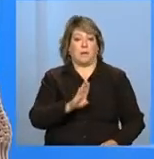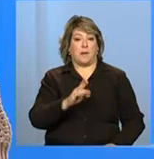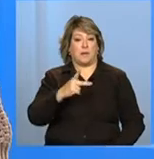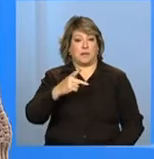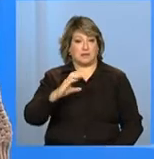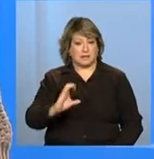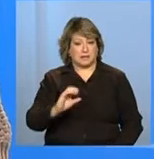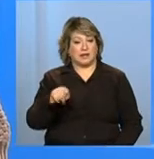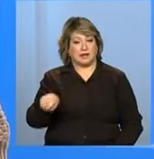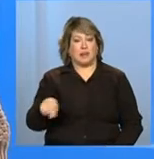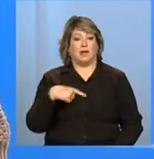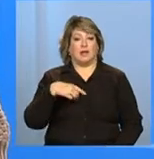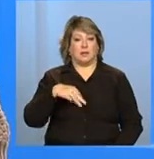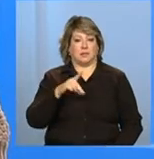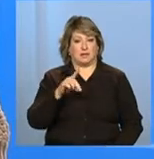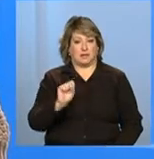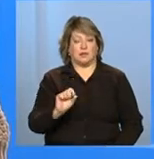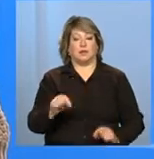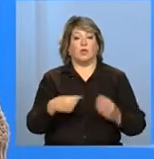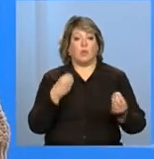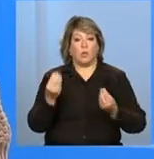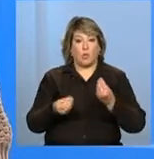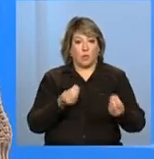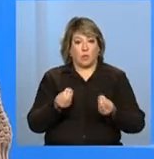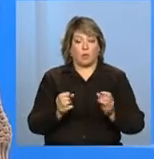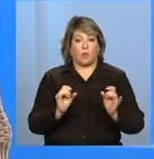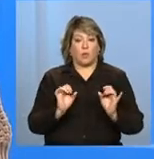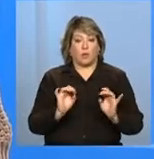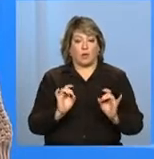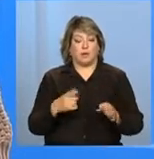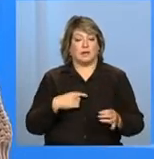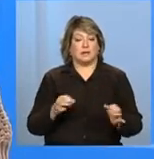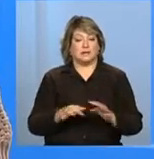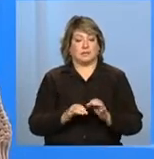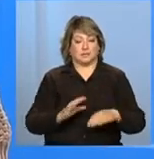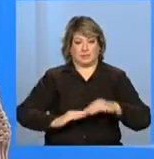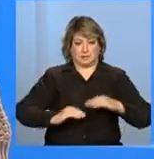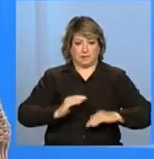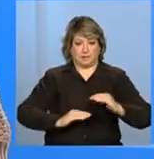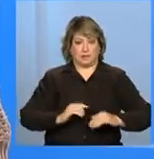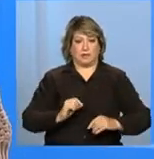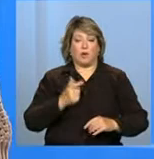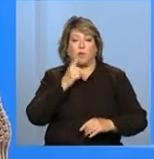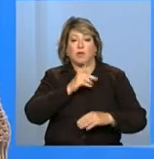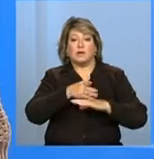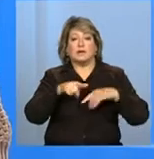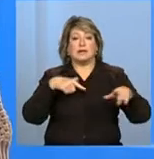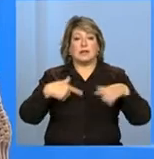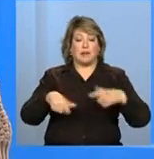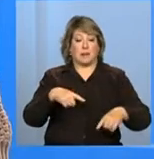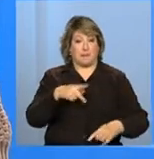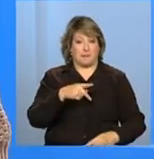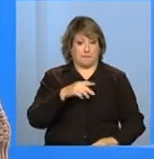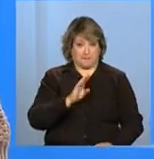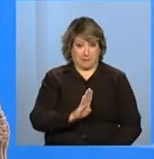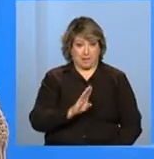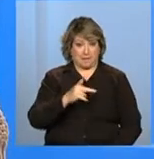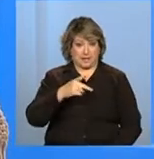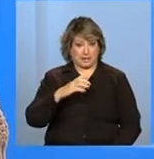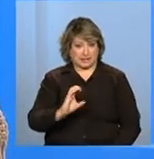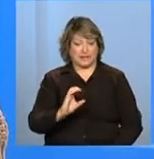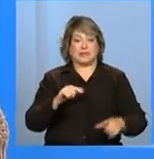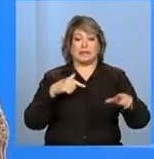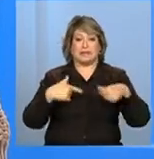assistência social, a qualificação profissional ao mundo de trabalho. É o programa BPC Trabalho, que é coordenado